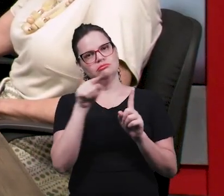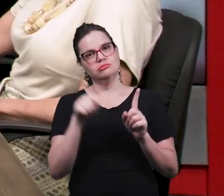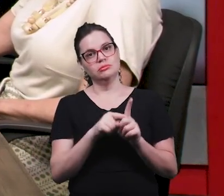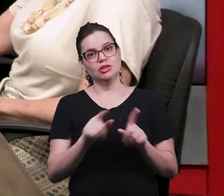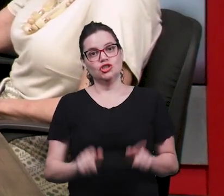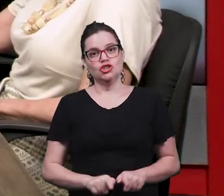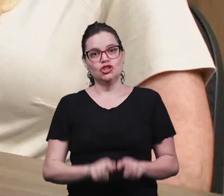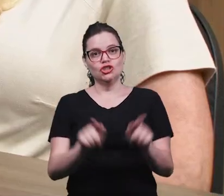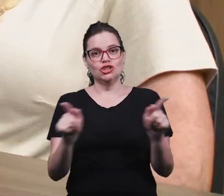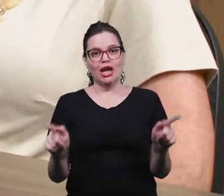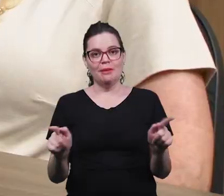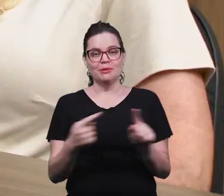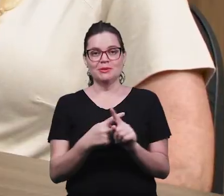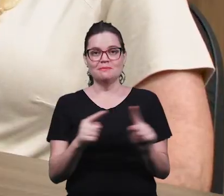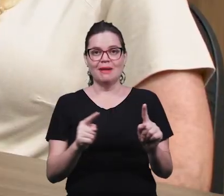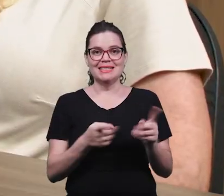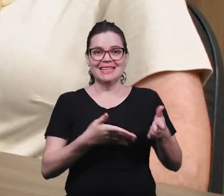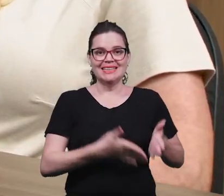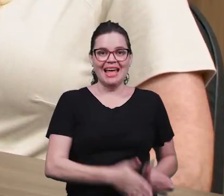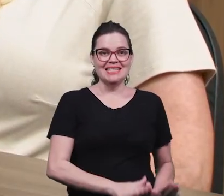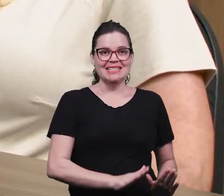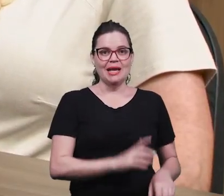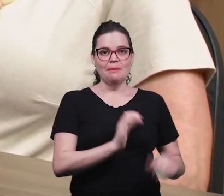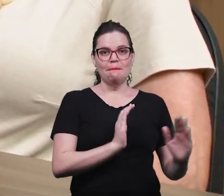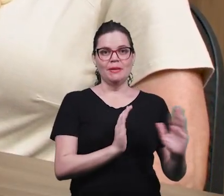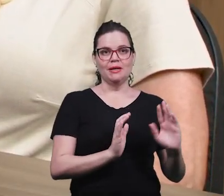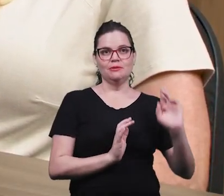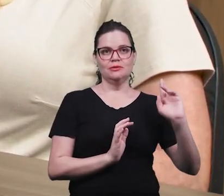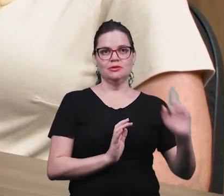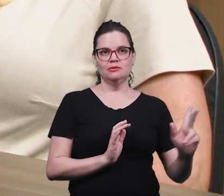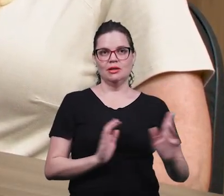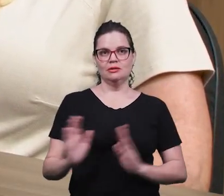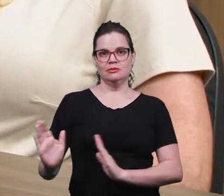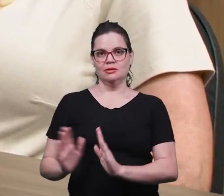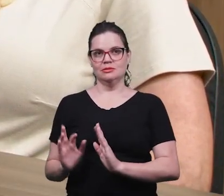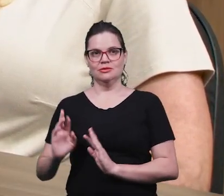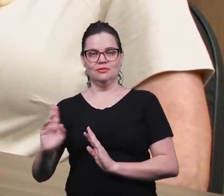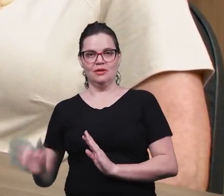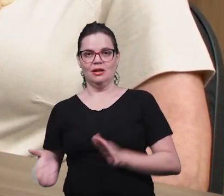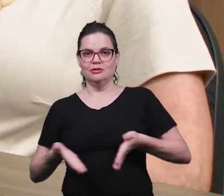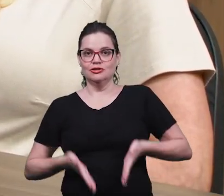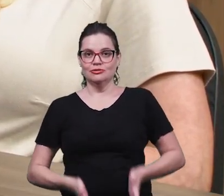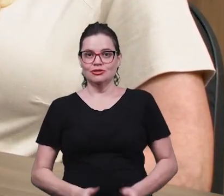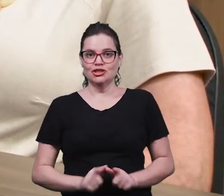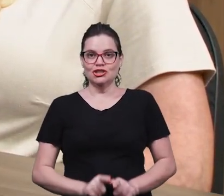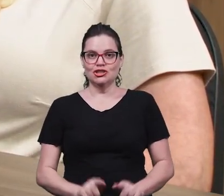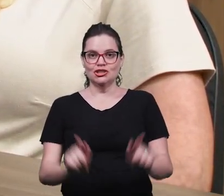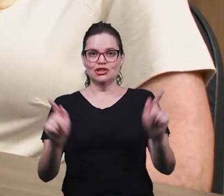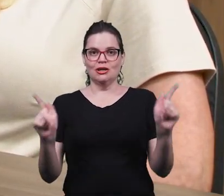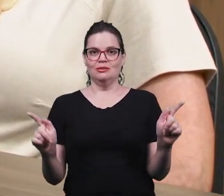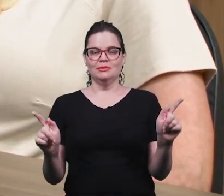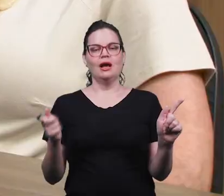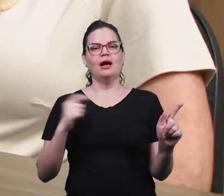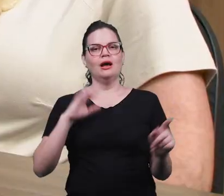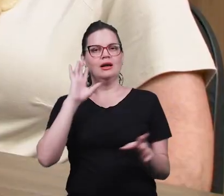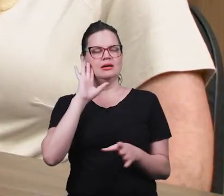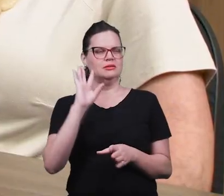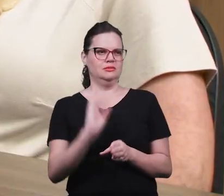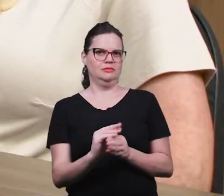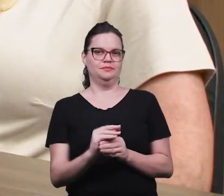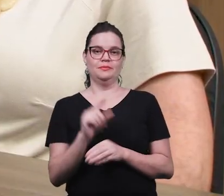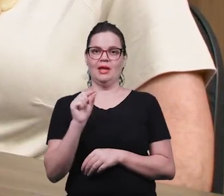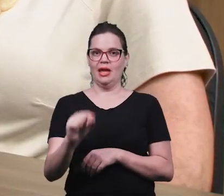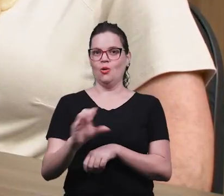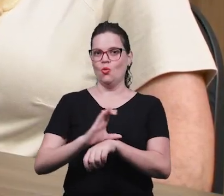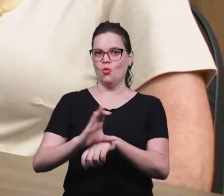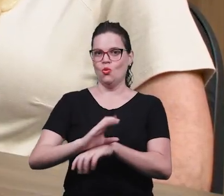iam nascer em épocas diferentes. Né? E nós entendemos justamente isso, que era o curso, né, dele,